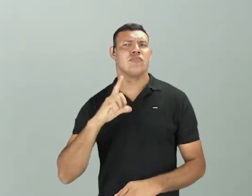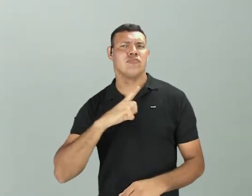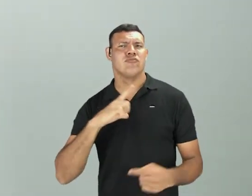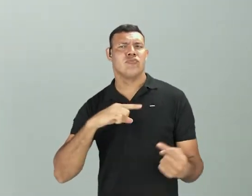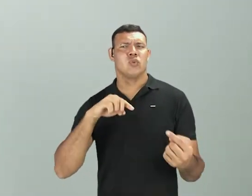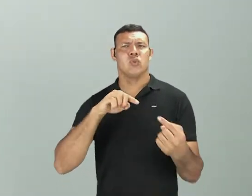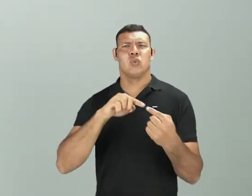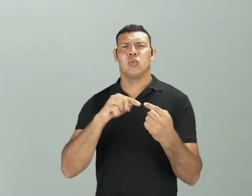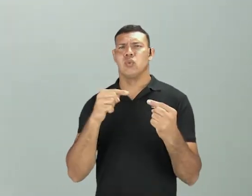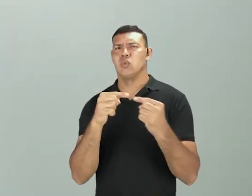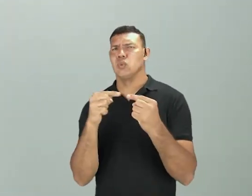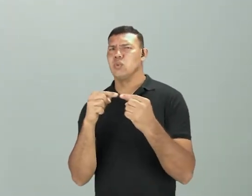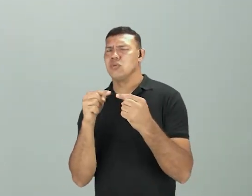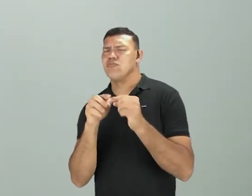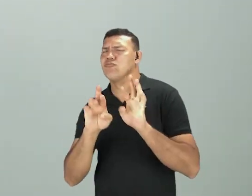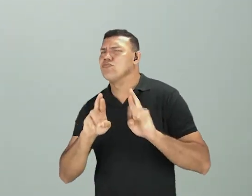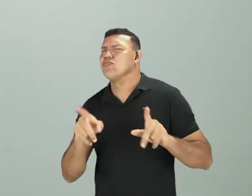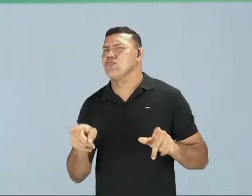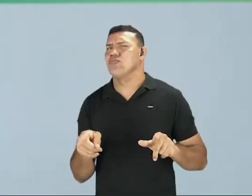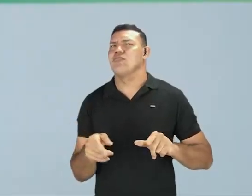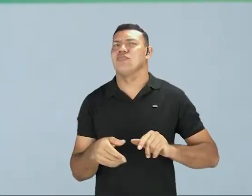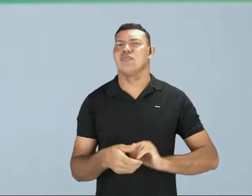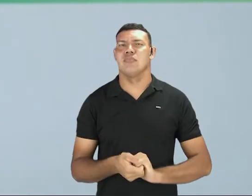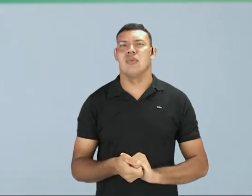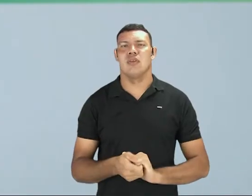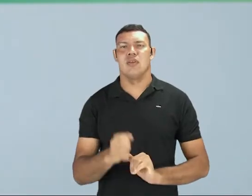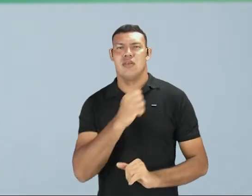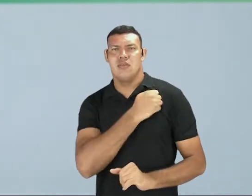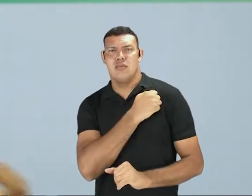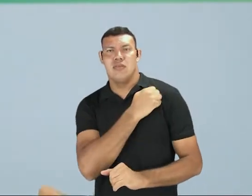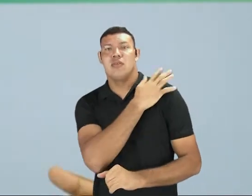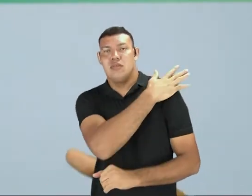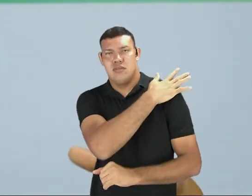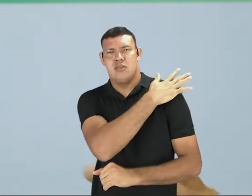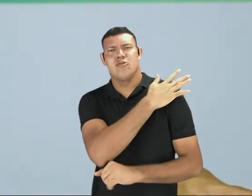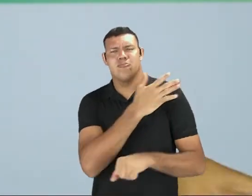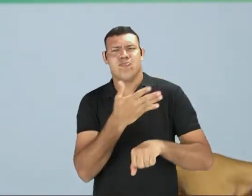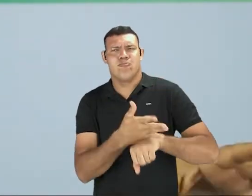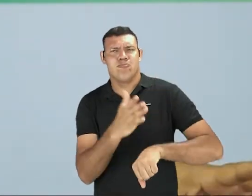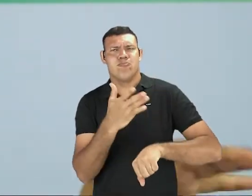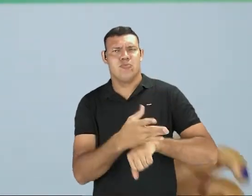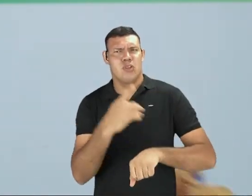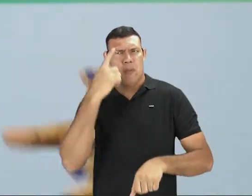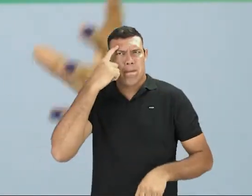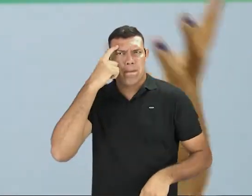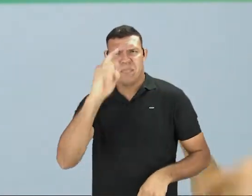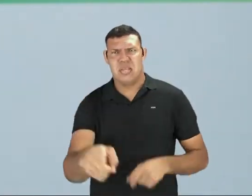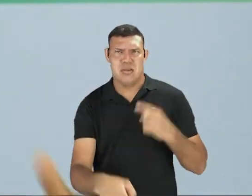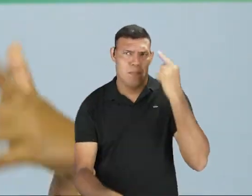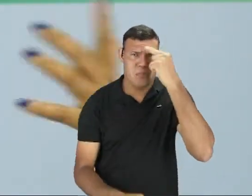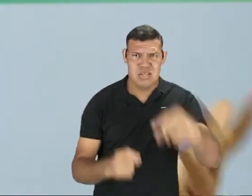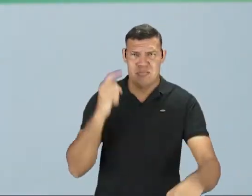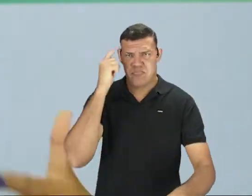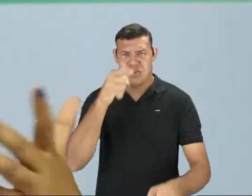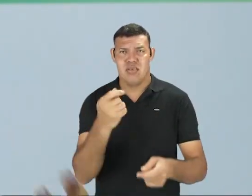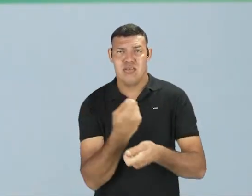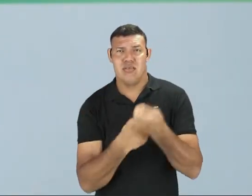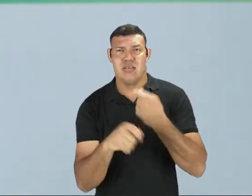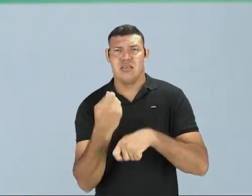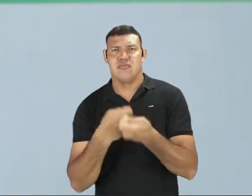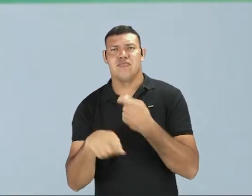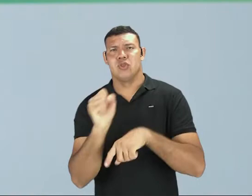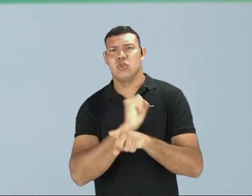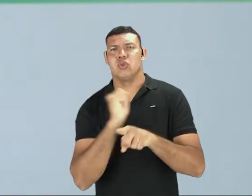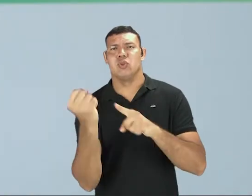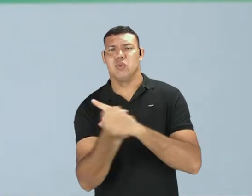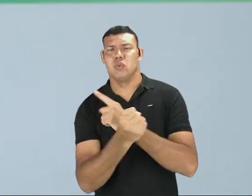relações mais diferenciadas aí, tá? E aí o coronelismo é essa prática do homem que manda ter um poder econômico, político e